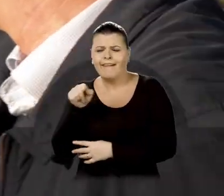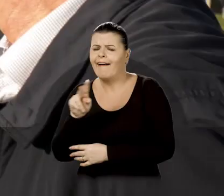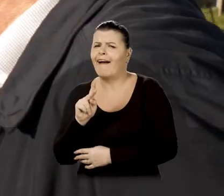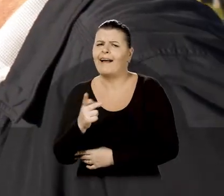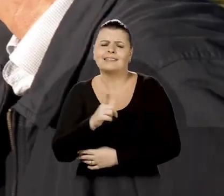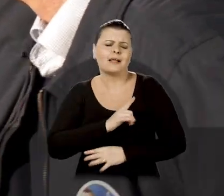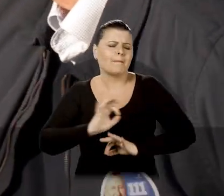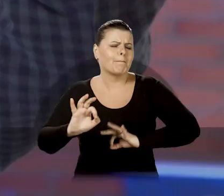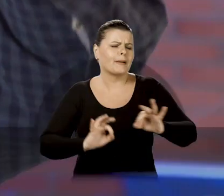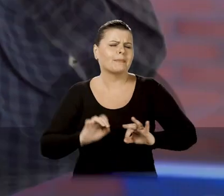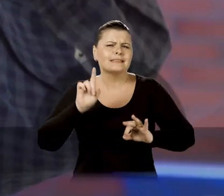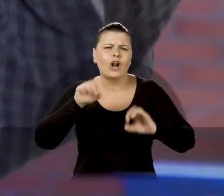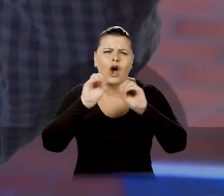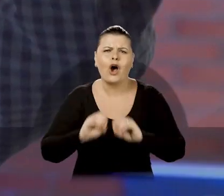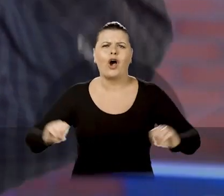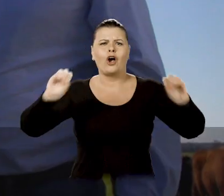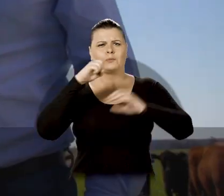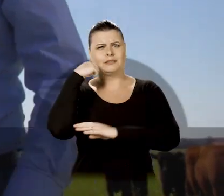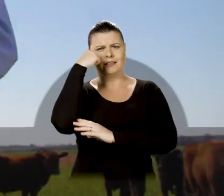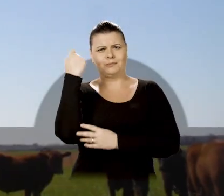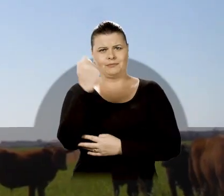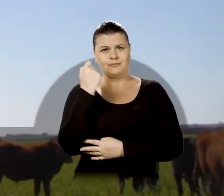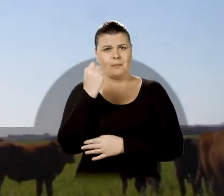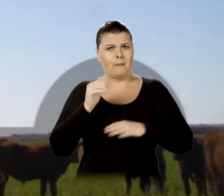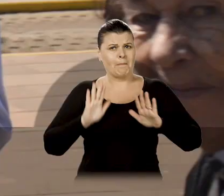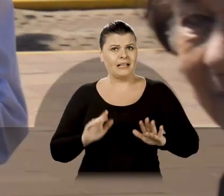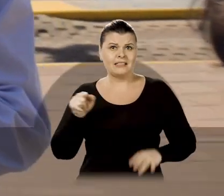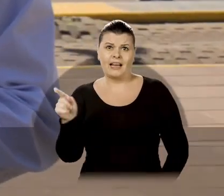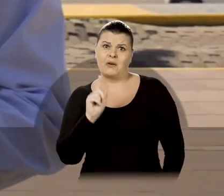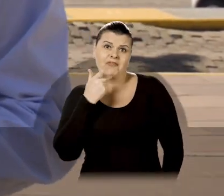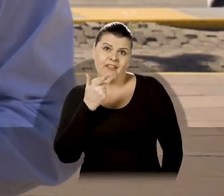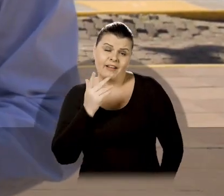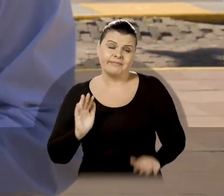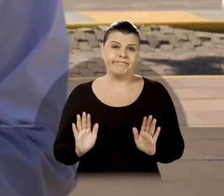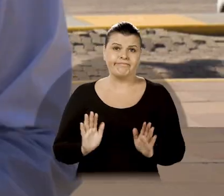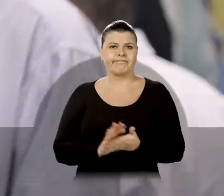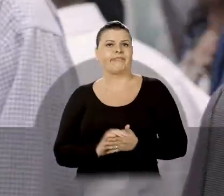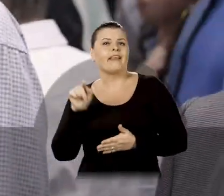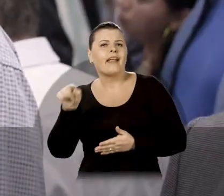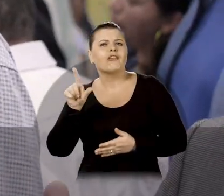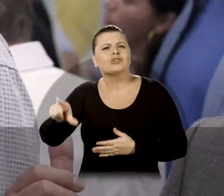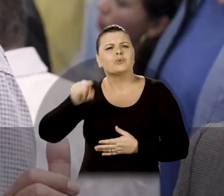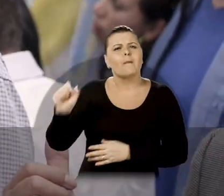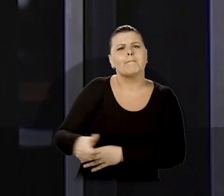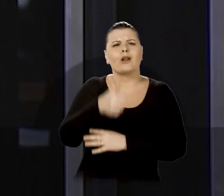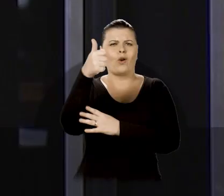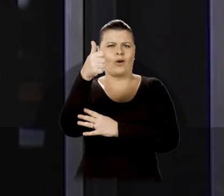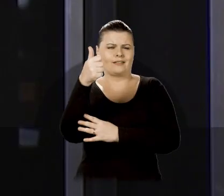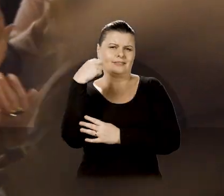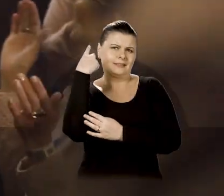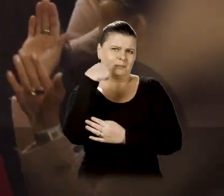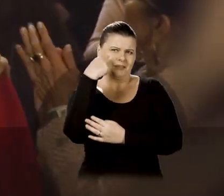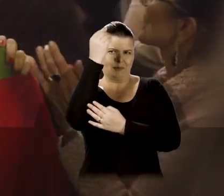do que preparado para ser um baita senador para o Rio Grande. Mas isso ele não diz, nem vai dizer. O cara que foi apontado o melhor parlamentar